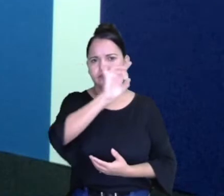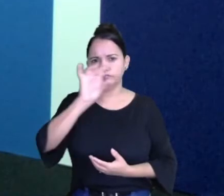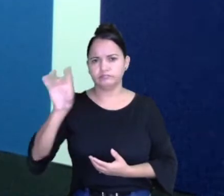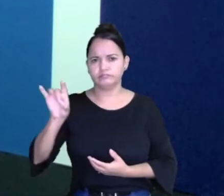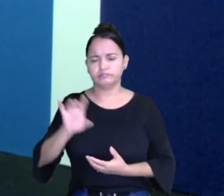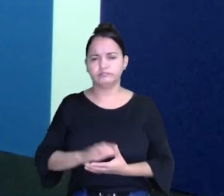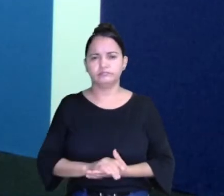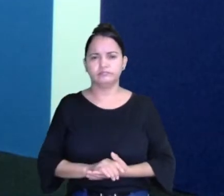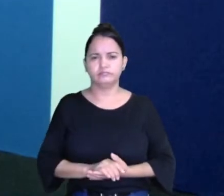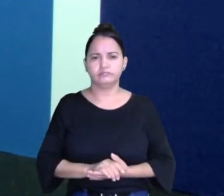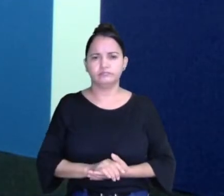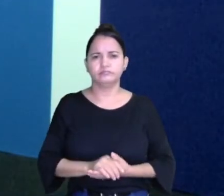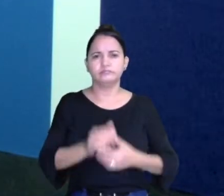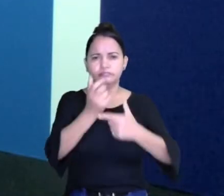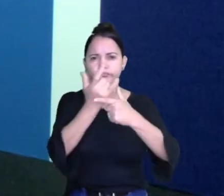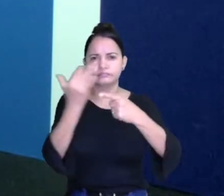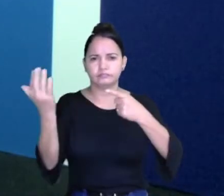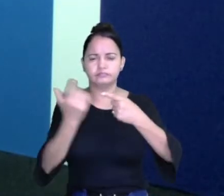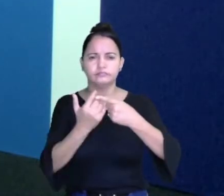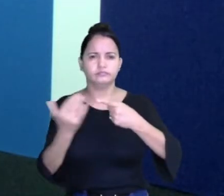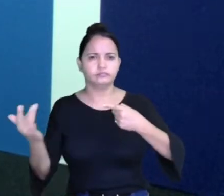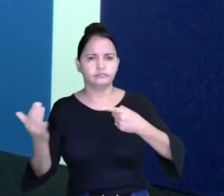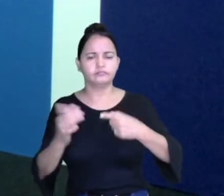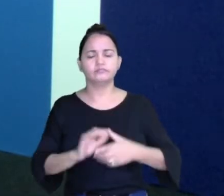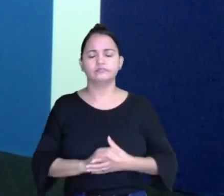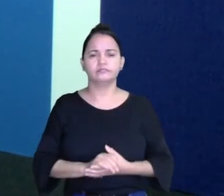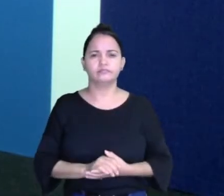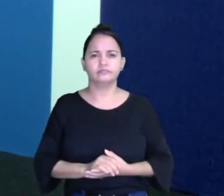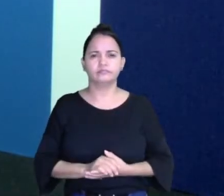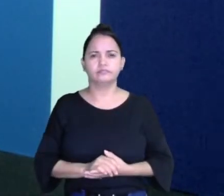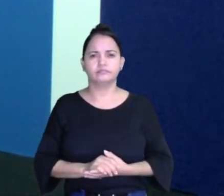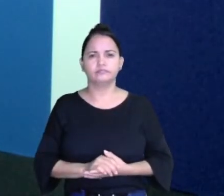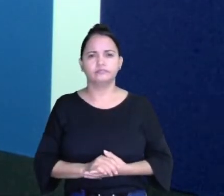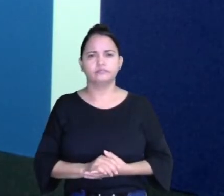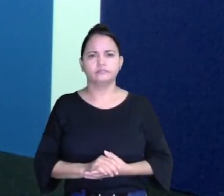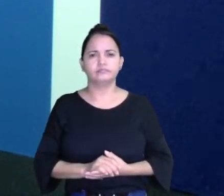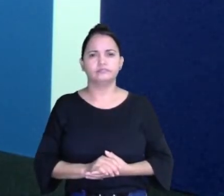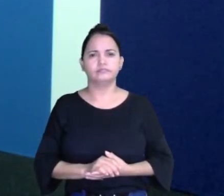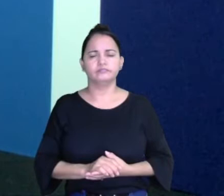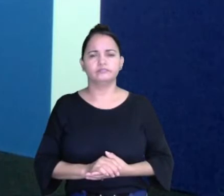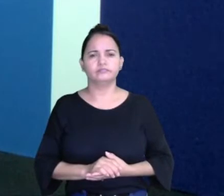Então, a fração de um